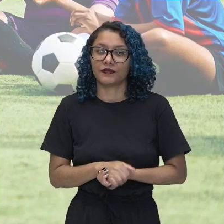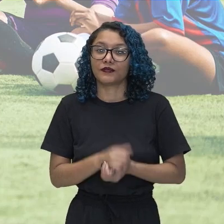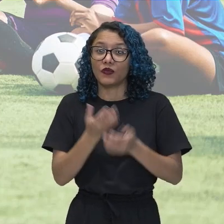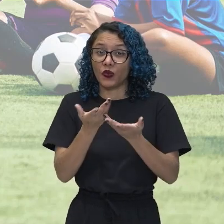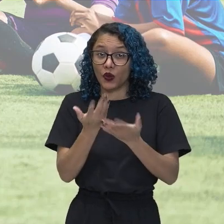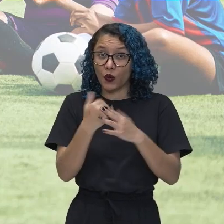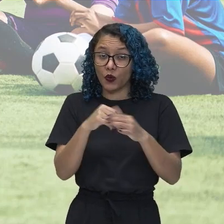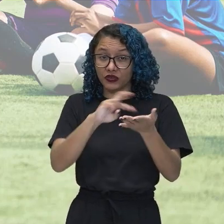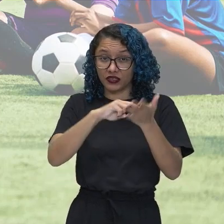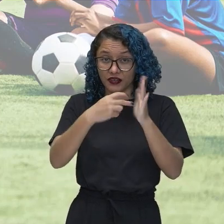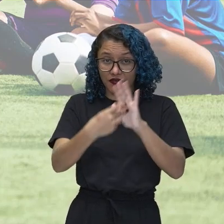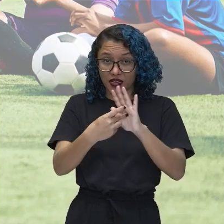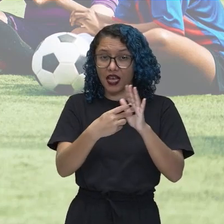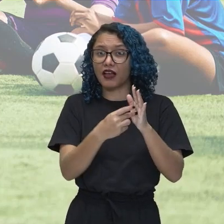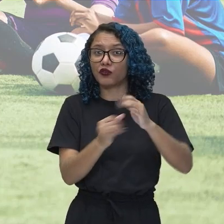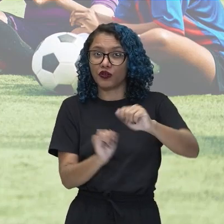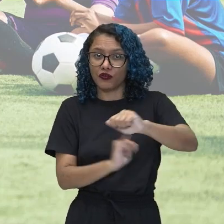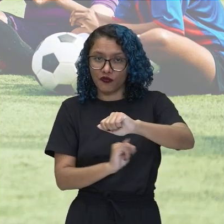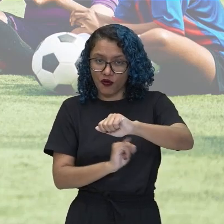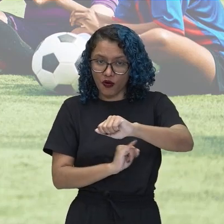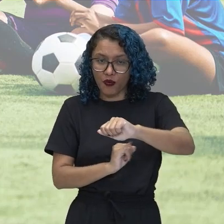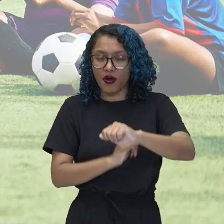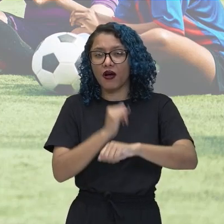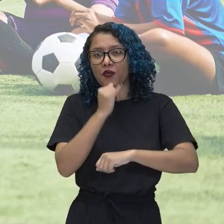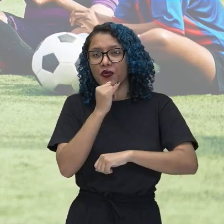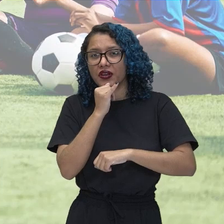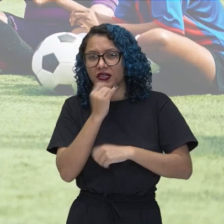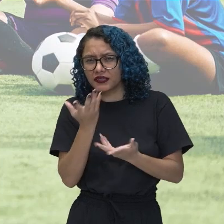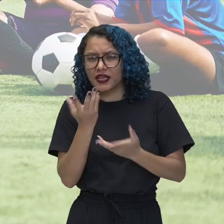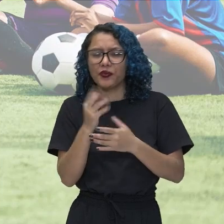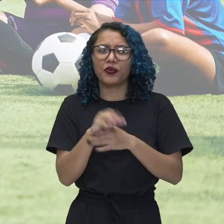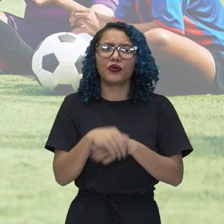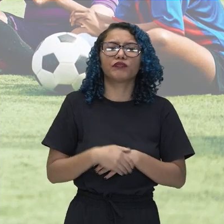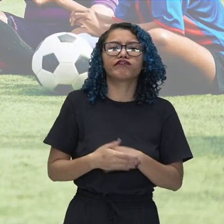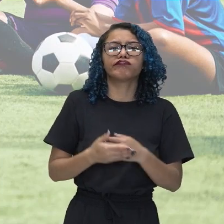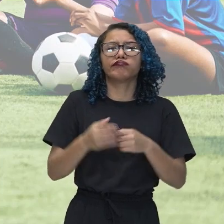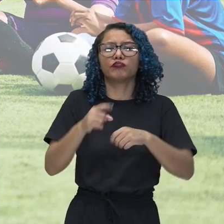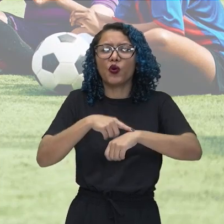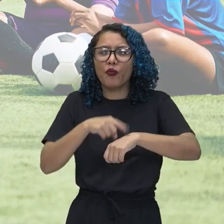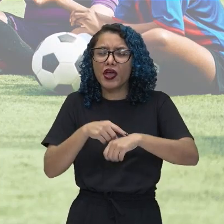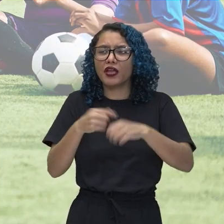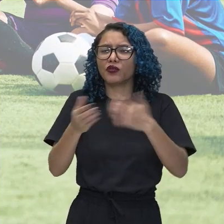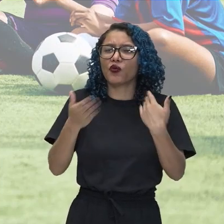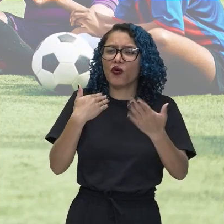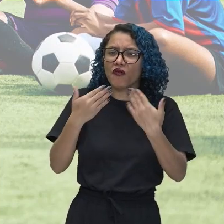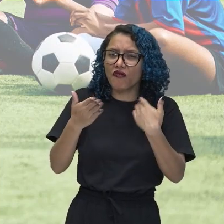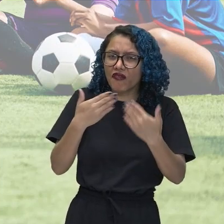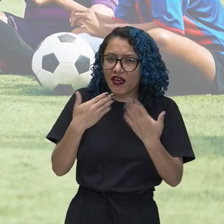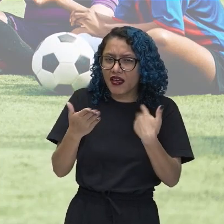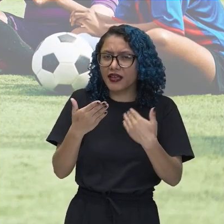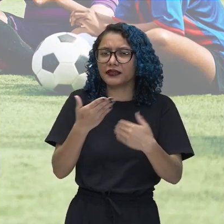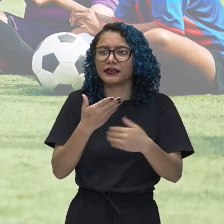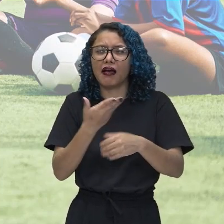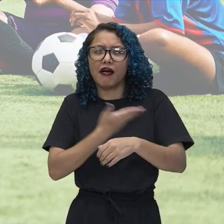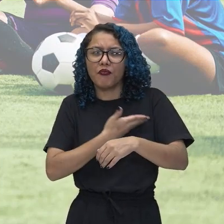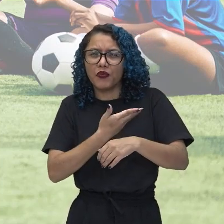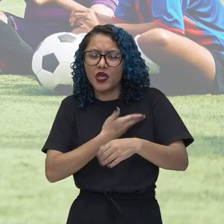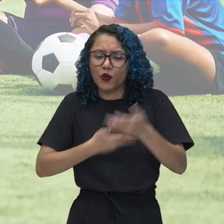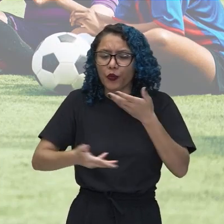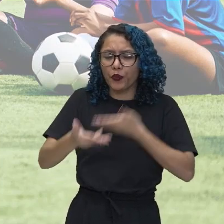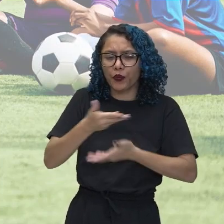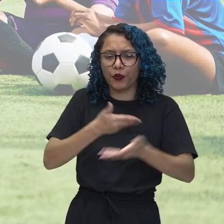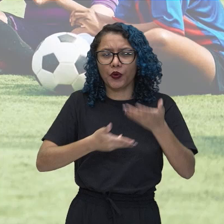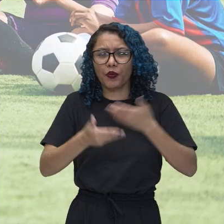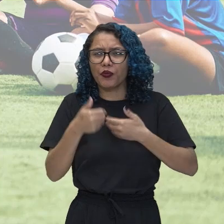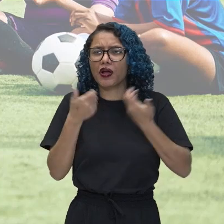informal, né? Você está ali naquela resenha com seus amigos, conversando, esperando ali trazendo aí sobre o